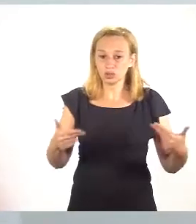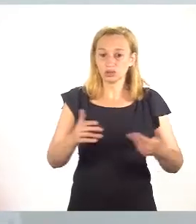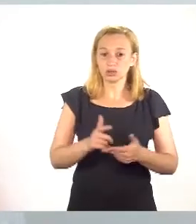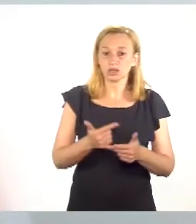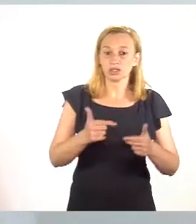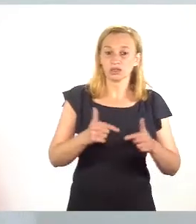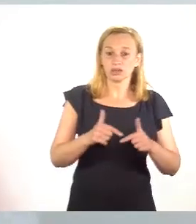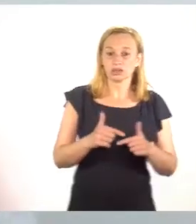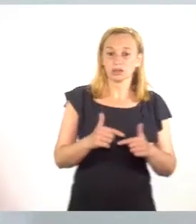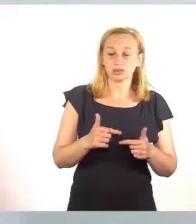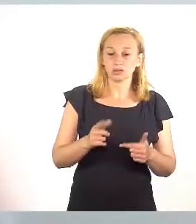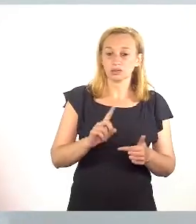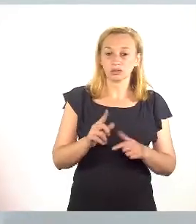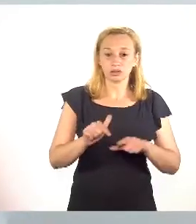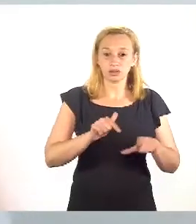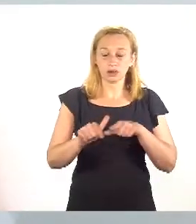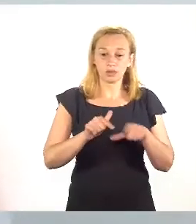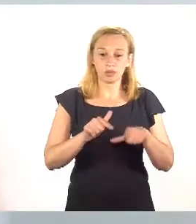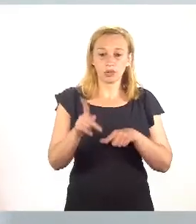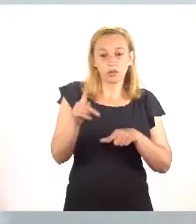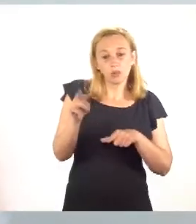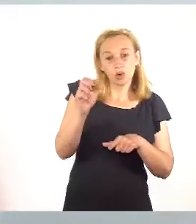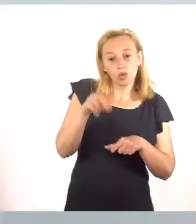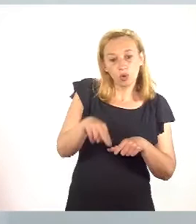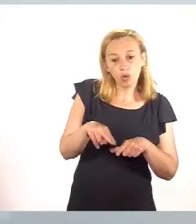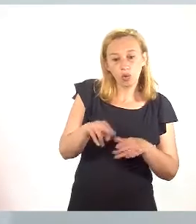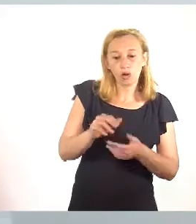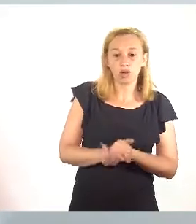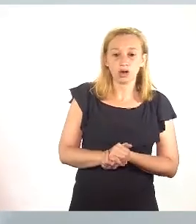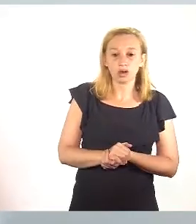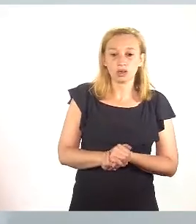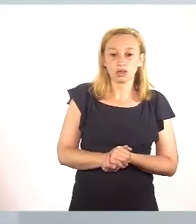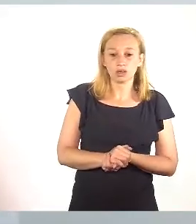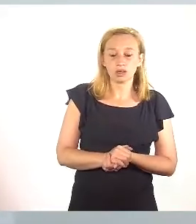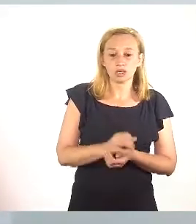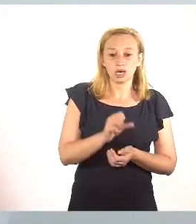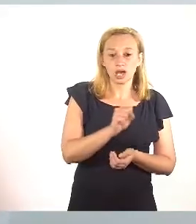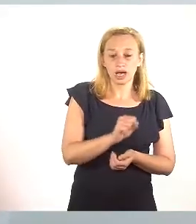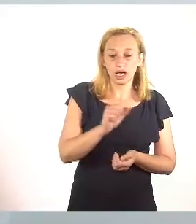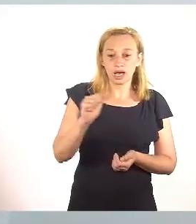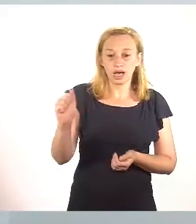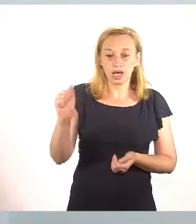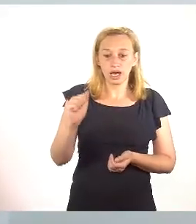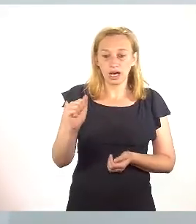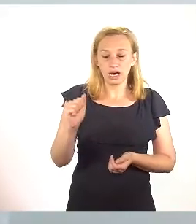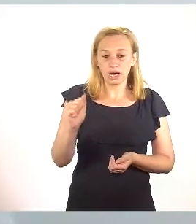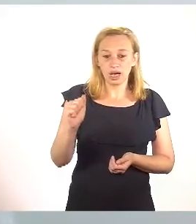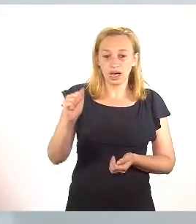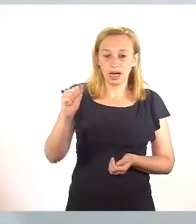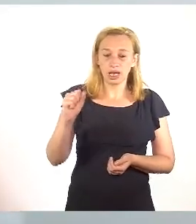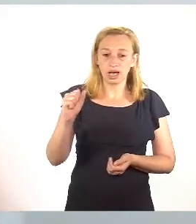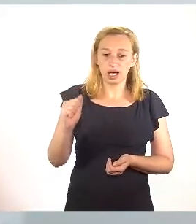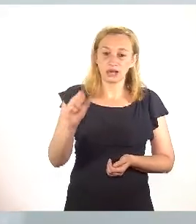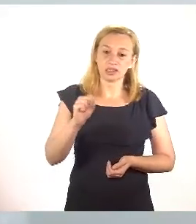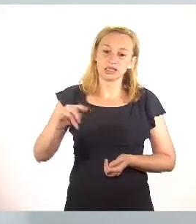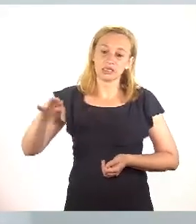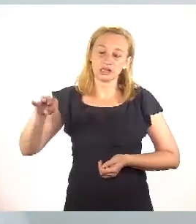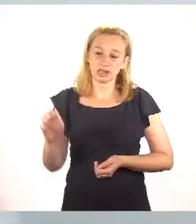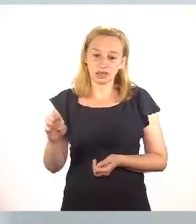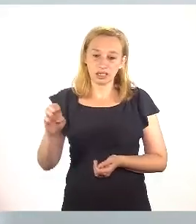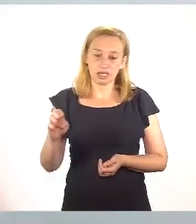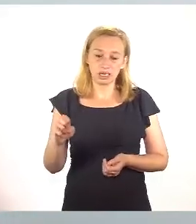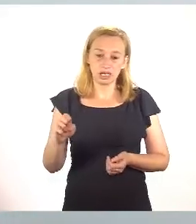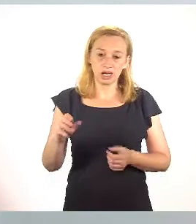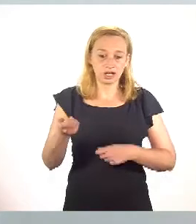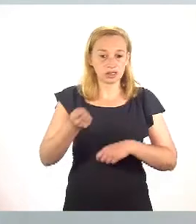no PROCON, porque ele trabalhou no PROCON como assistente administrativo, não lhe deu experiência nenhuma. Né?